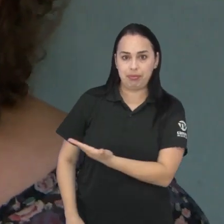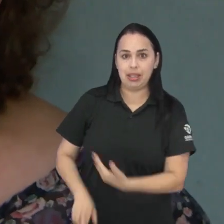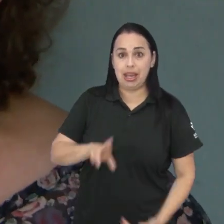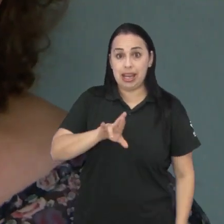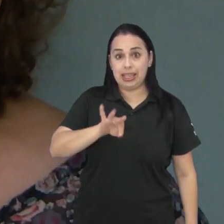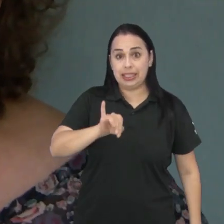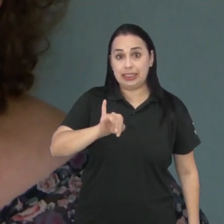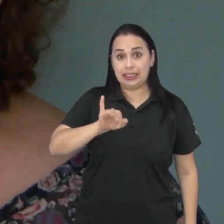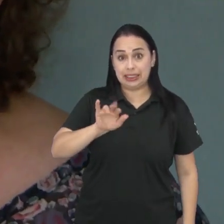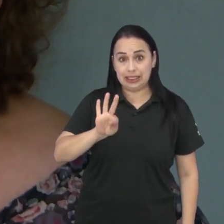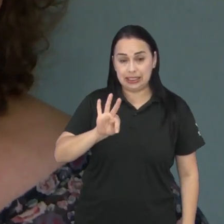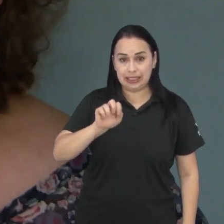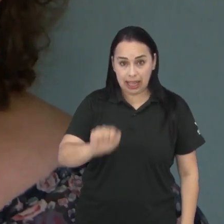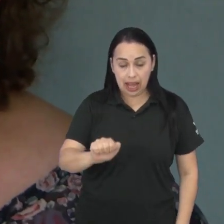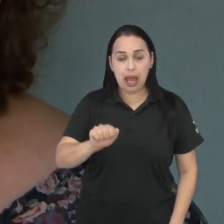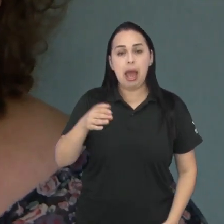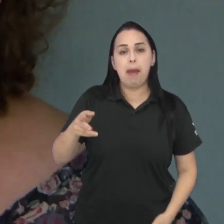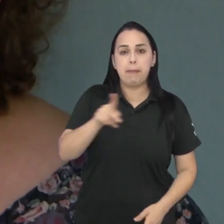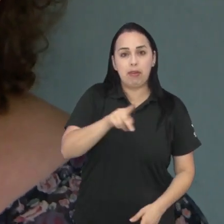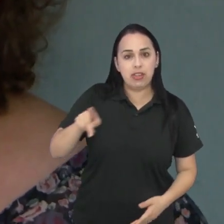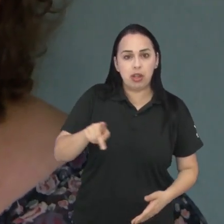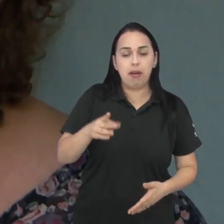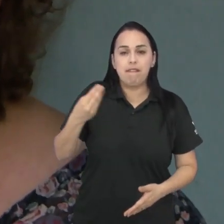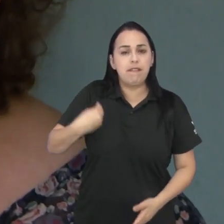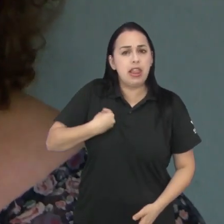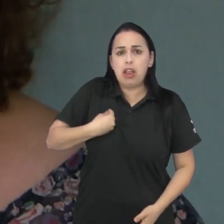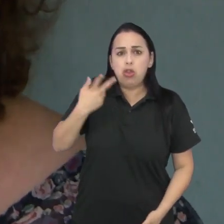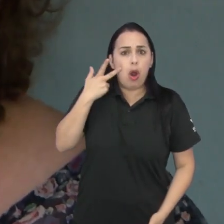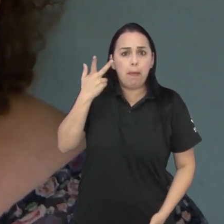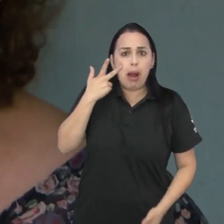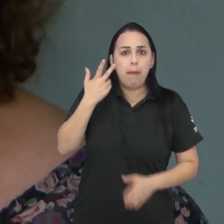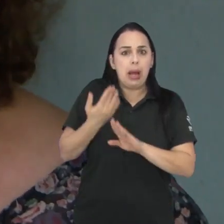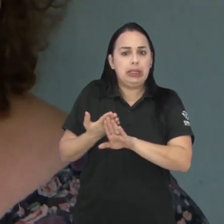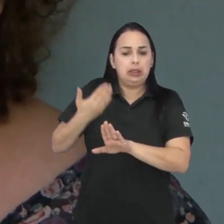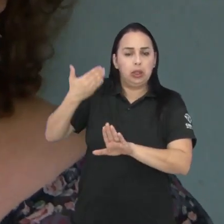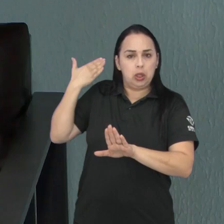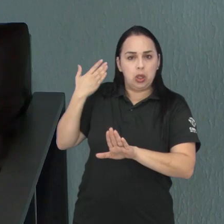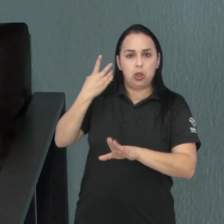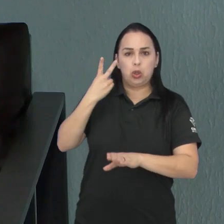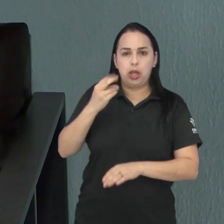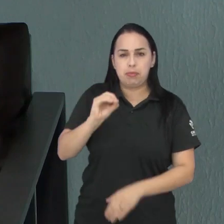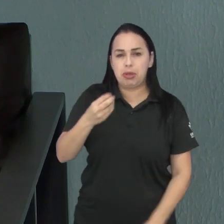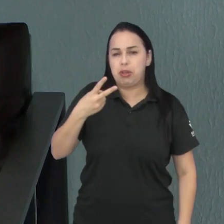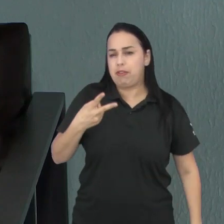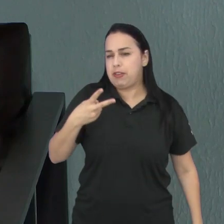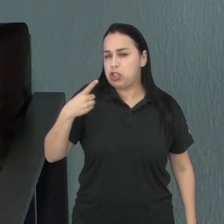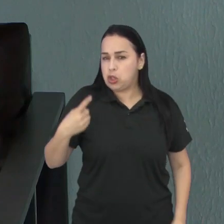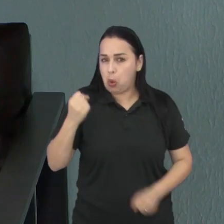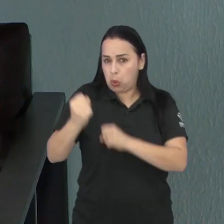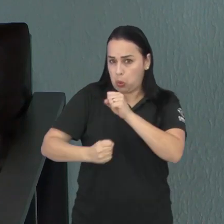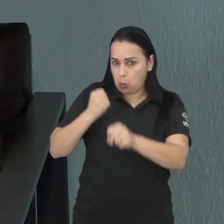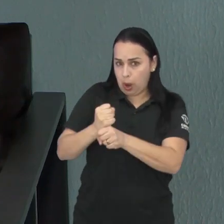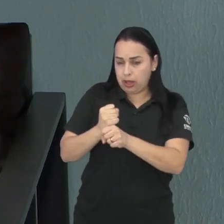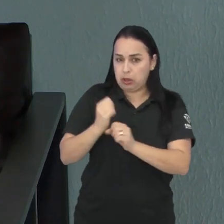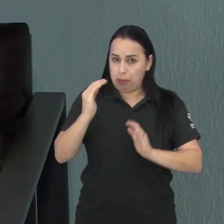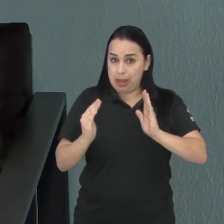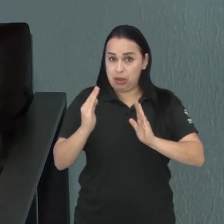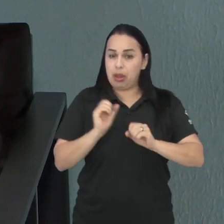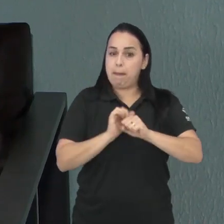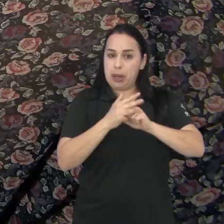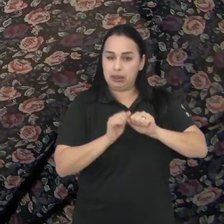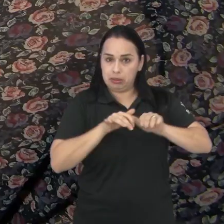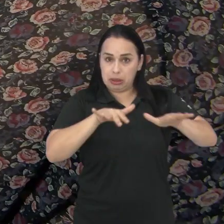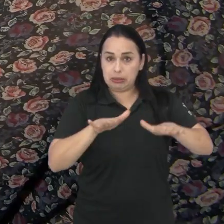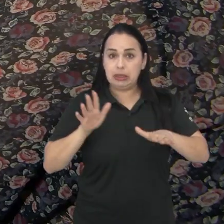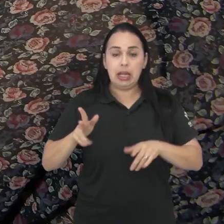A Rita é professora e hoje tem uma vida normal mas nem sempre foi assim em 2021 ainda no auge da